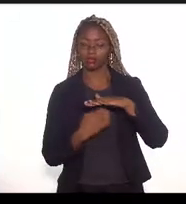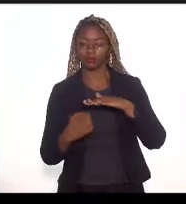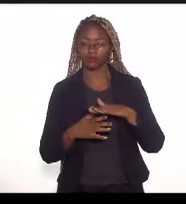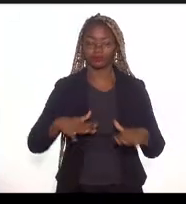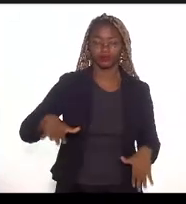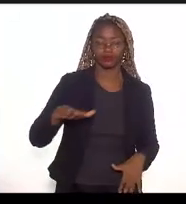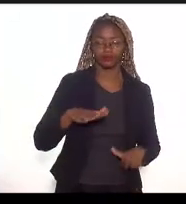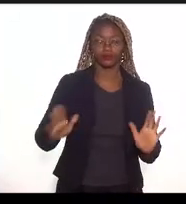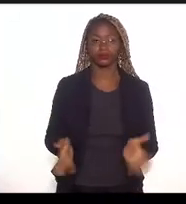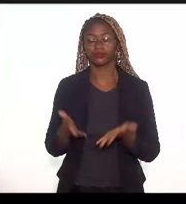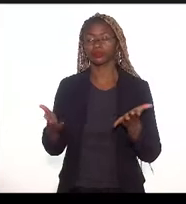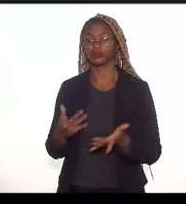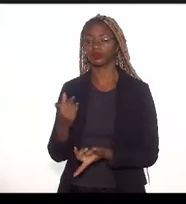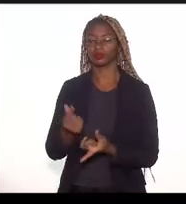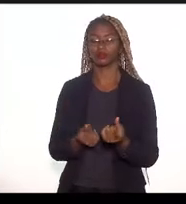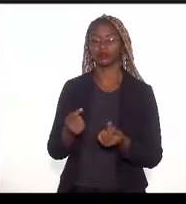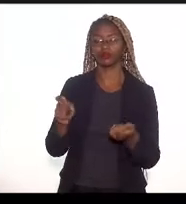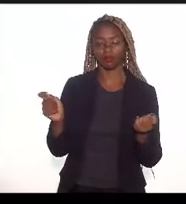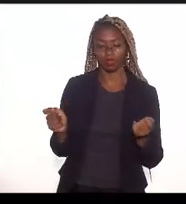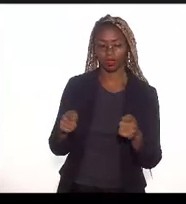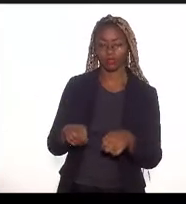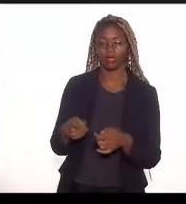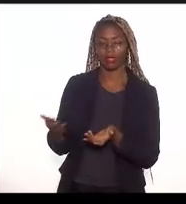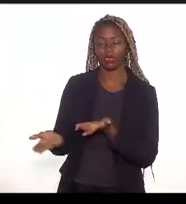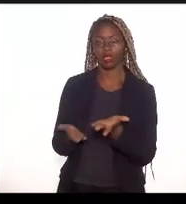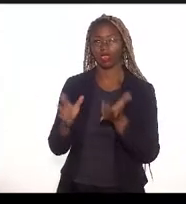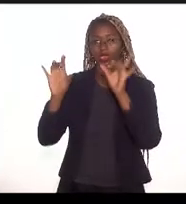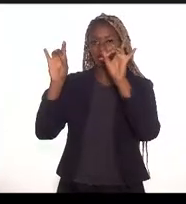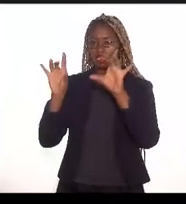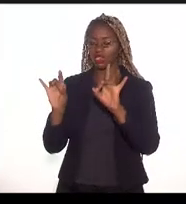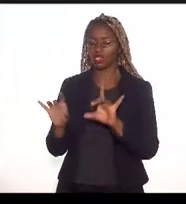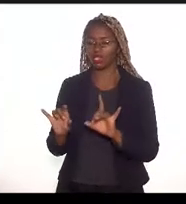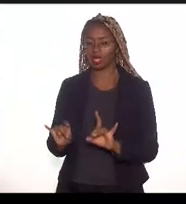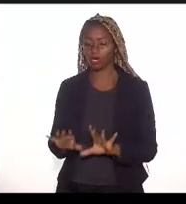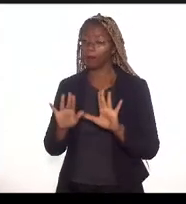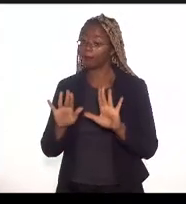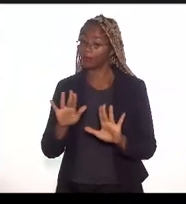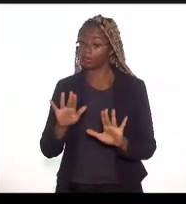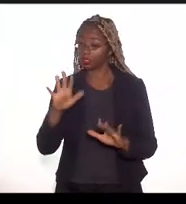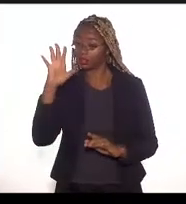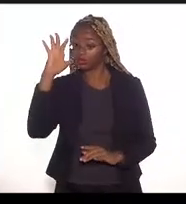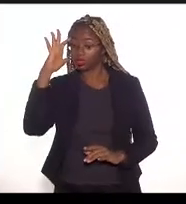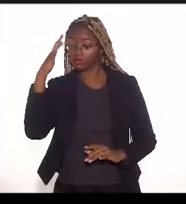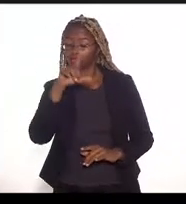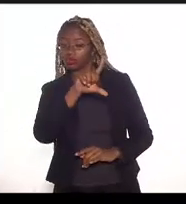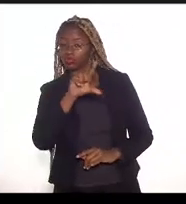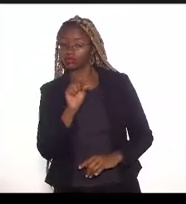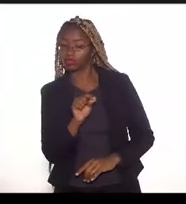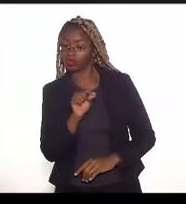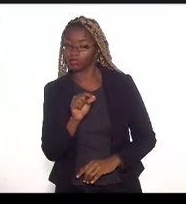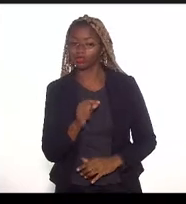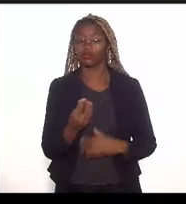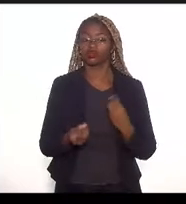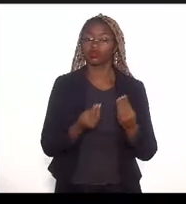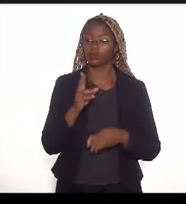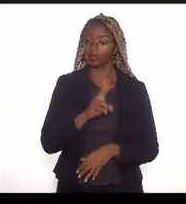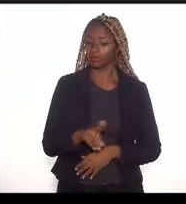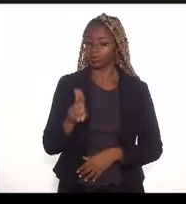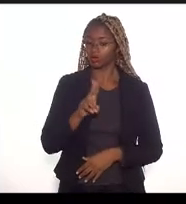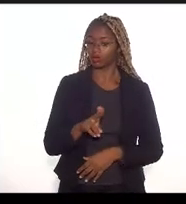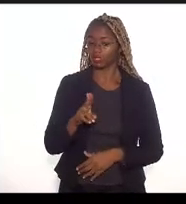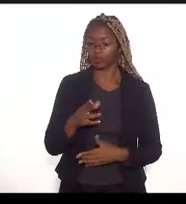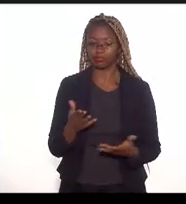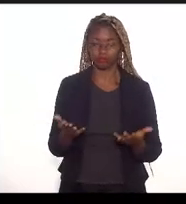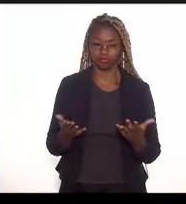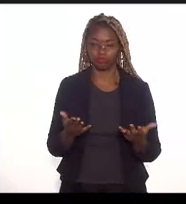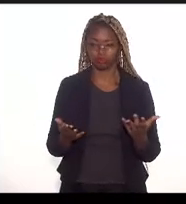fiscais elas possam obter o tratamento tributário especial. Mas a decisão, normalmente, do enquadramento, né, ou